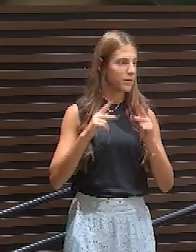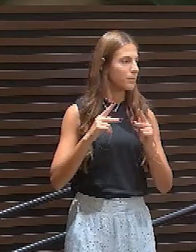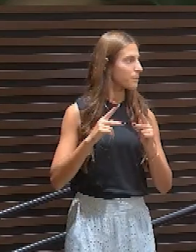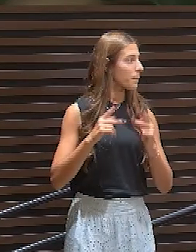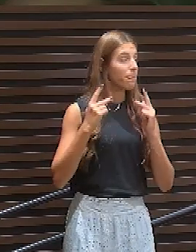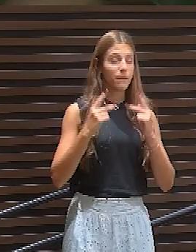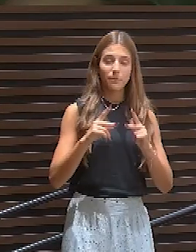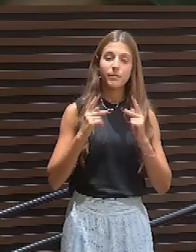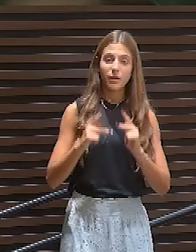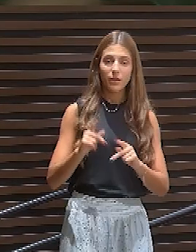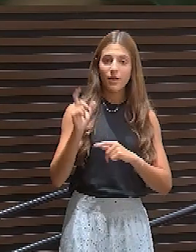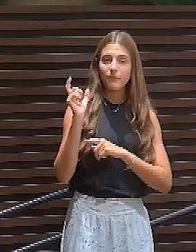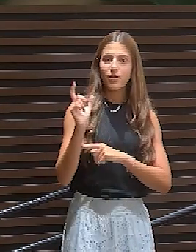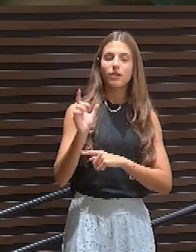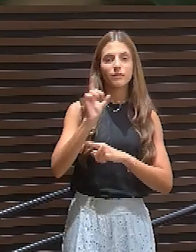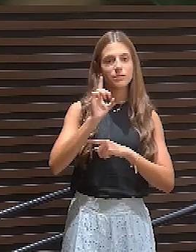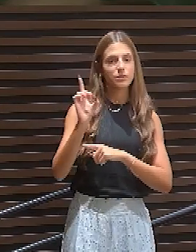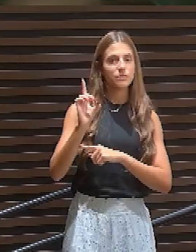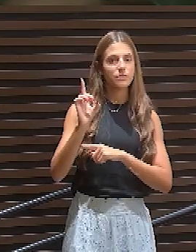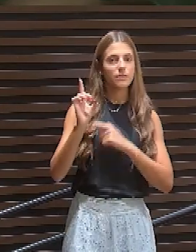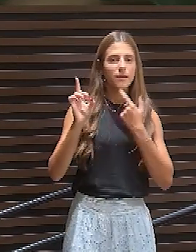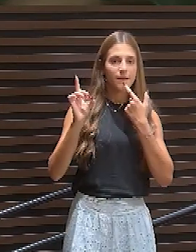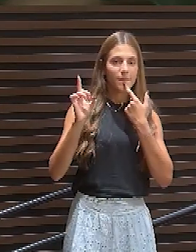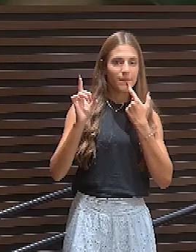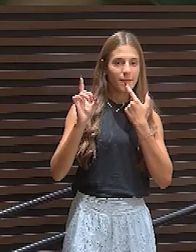a palavra de Deus.